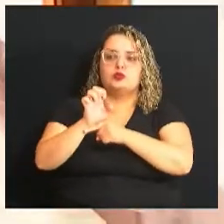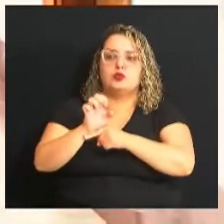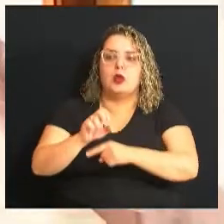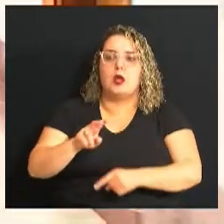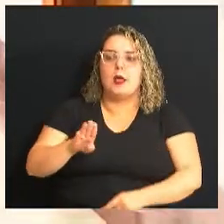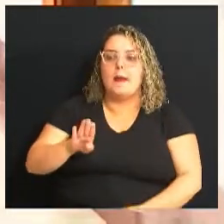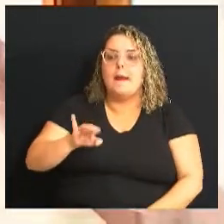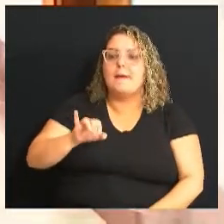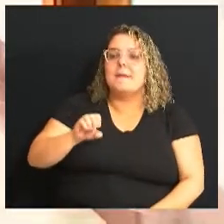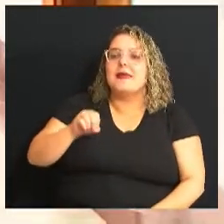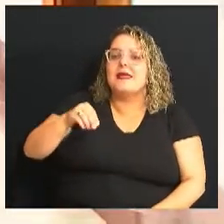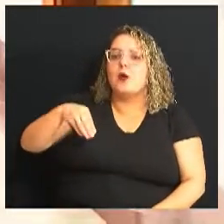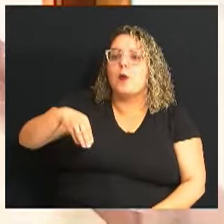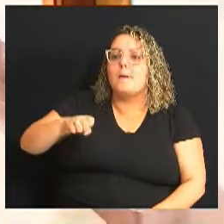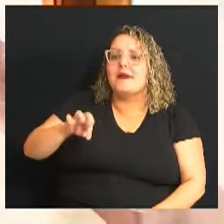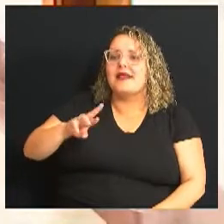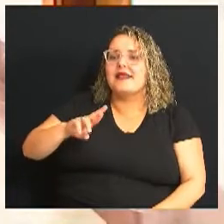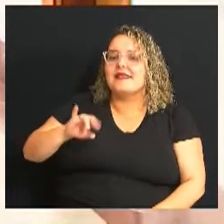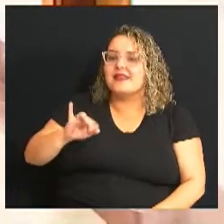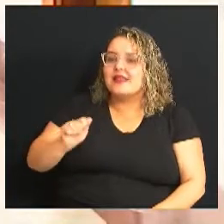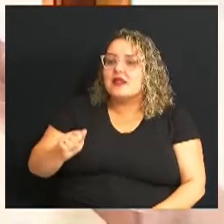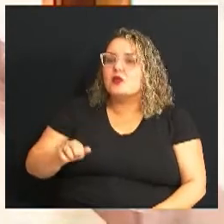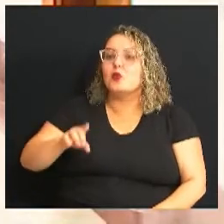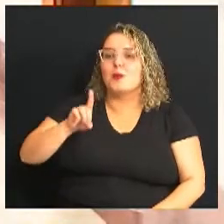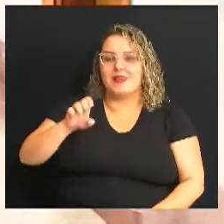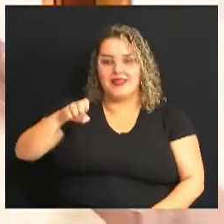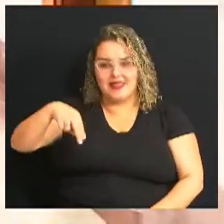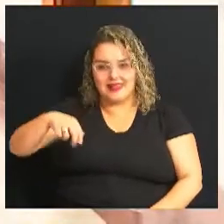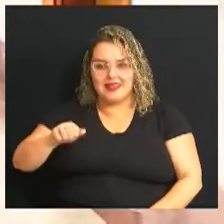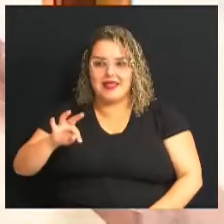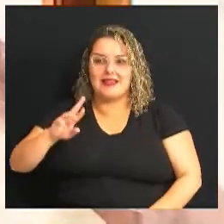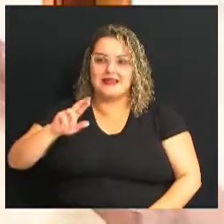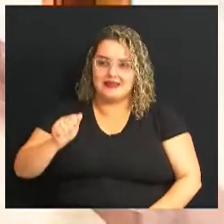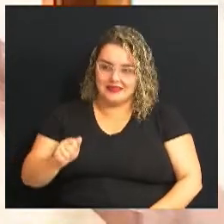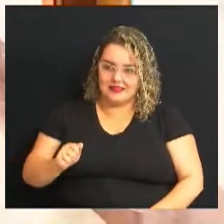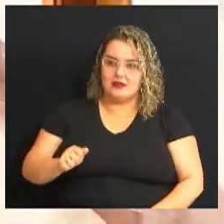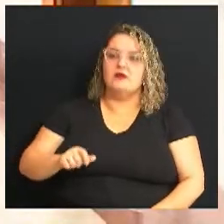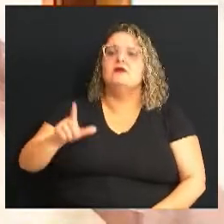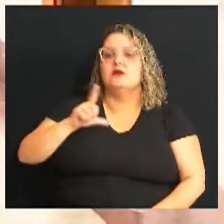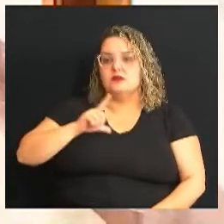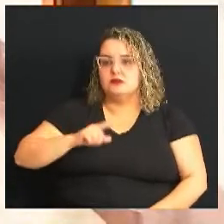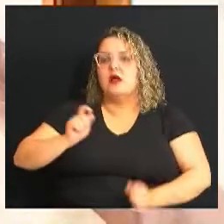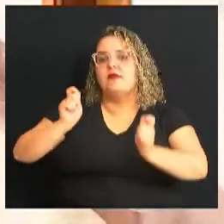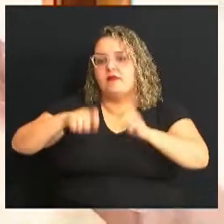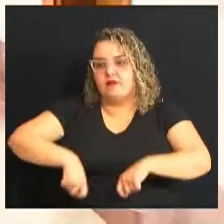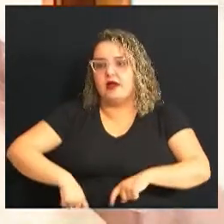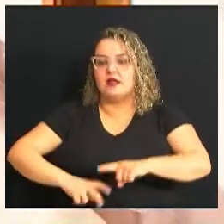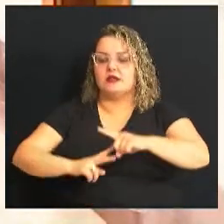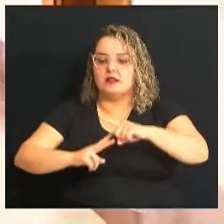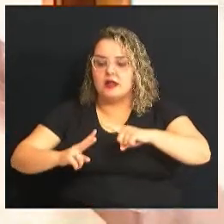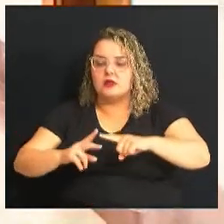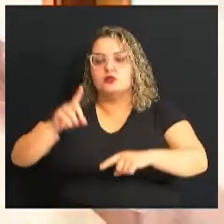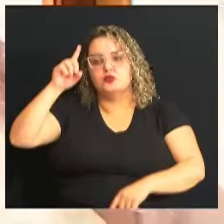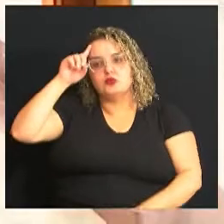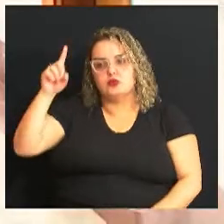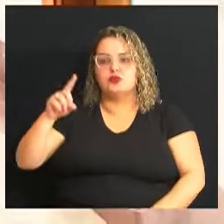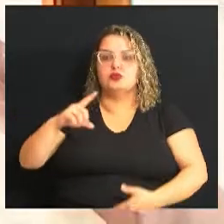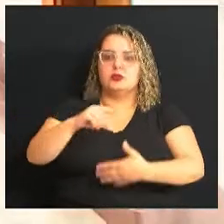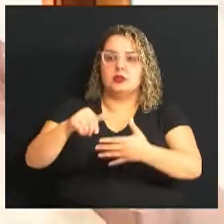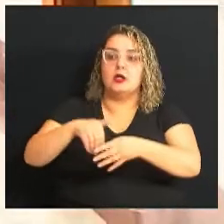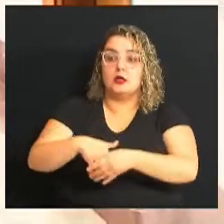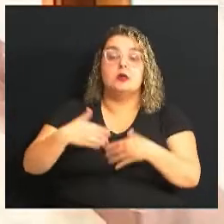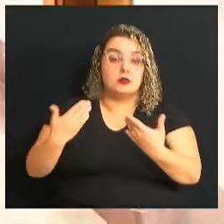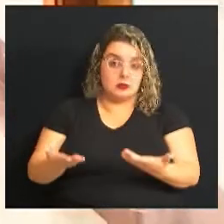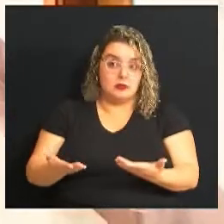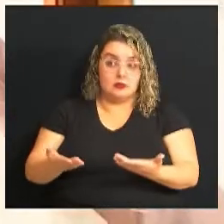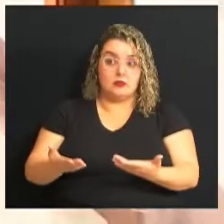do Denatran. Então, algumas pessoas vão ter a biometria validada no dia das eleições. Então, isso vai ser